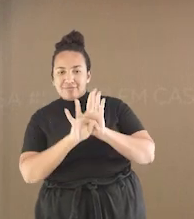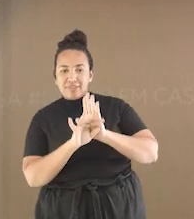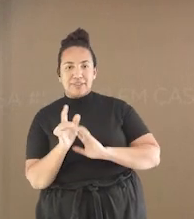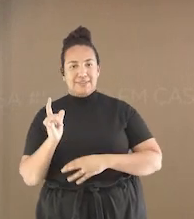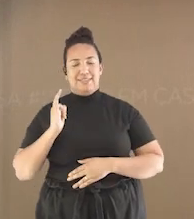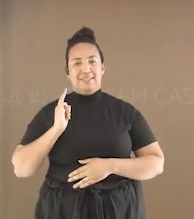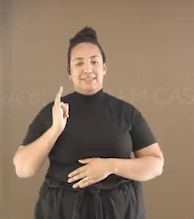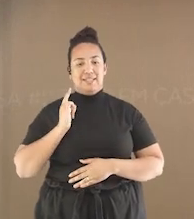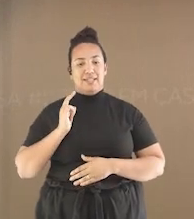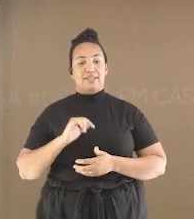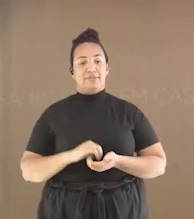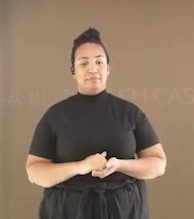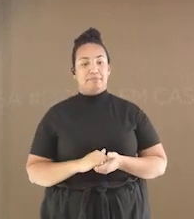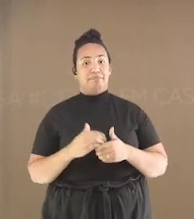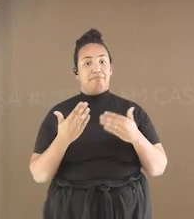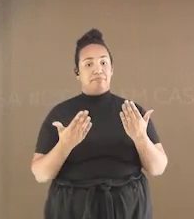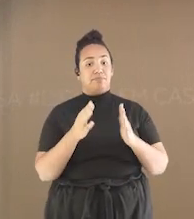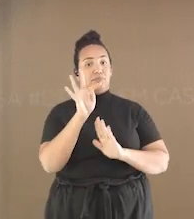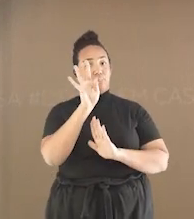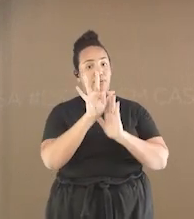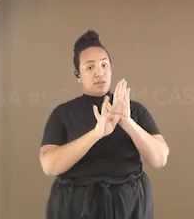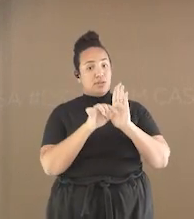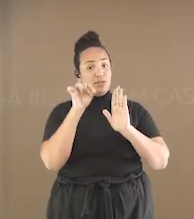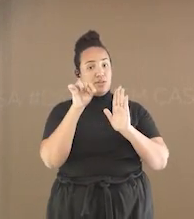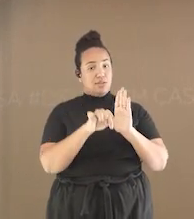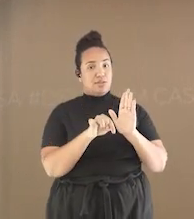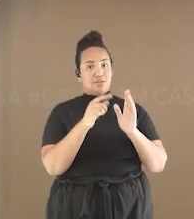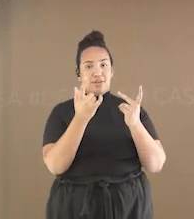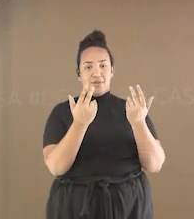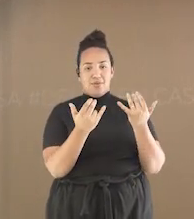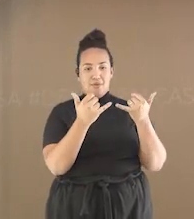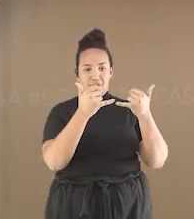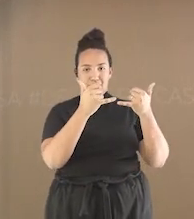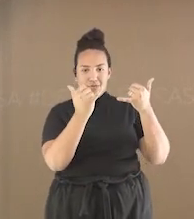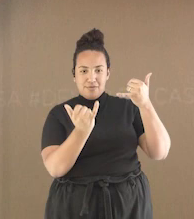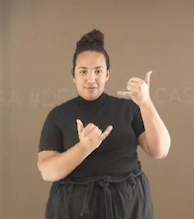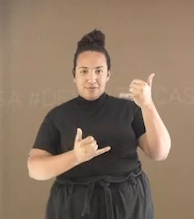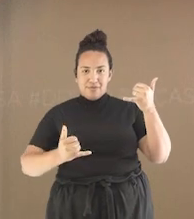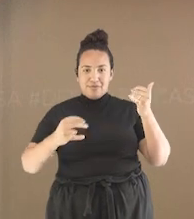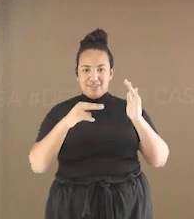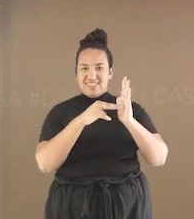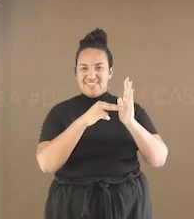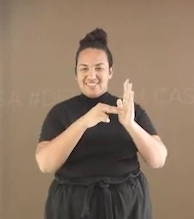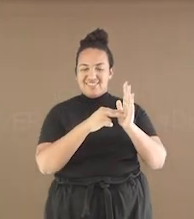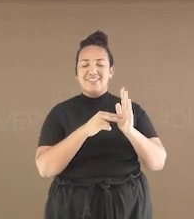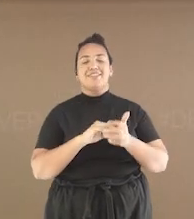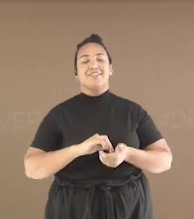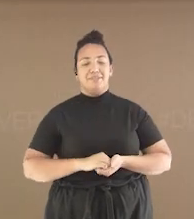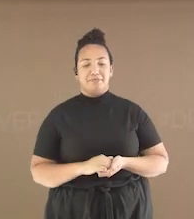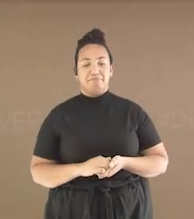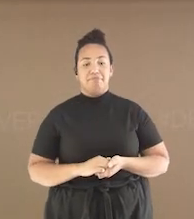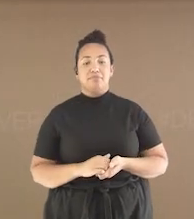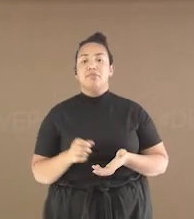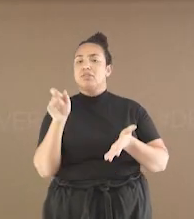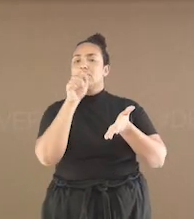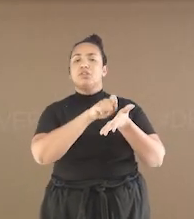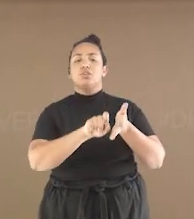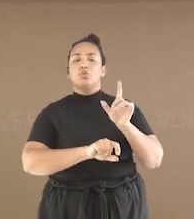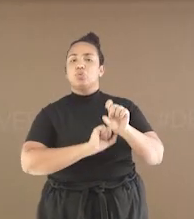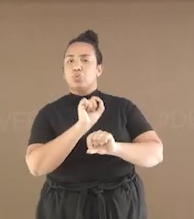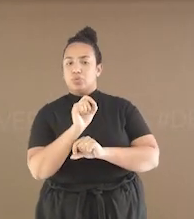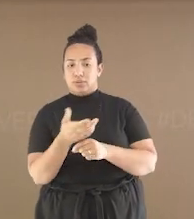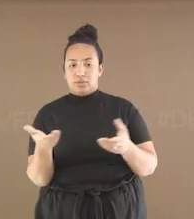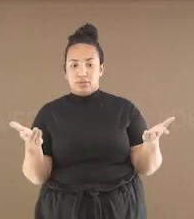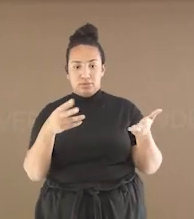texto ali. Esse texto está escrito no formato do fio do carregador. E o que está escrito